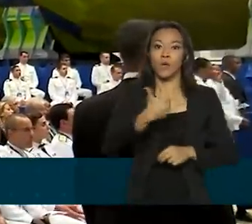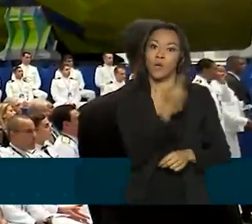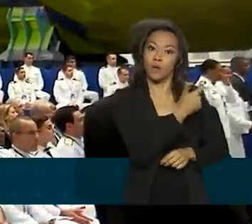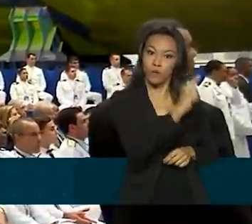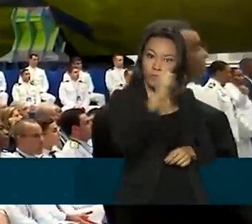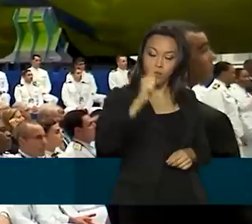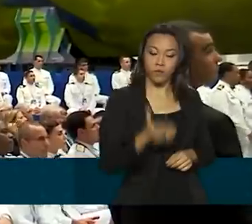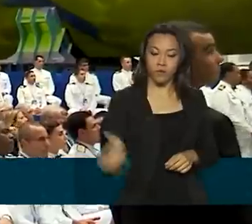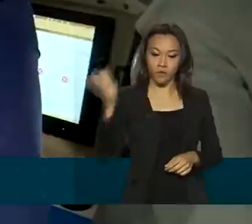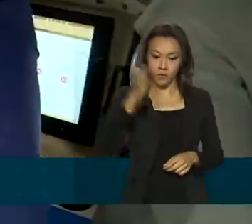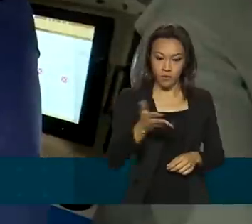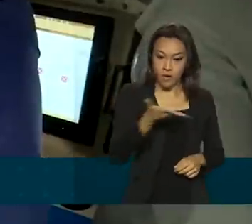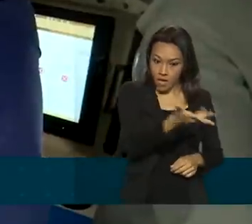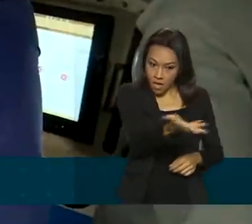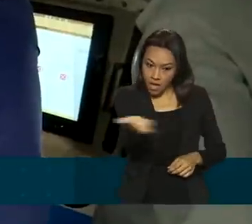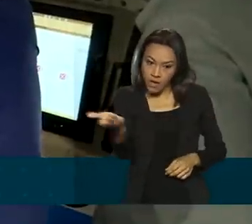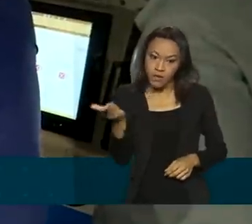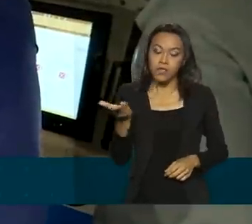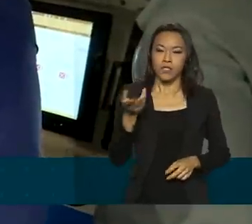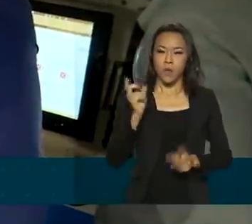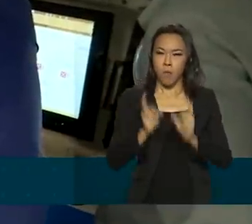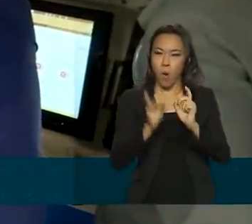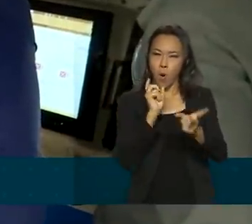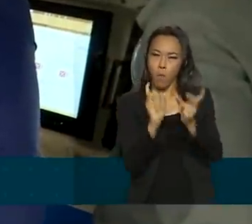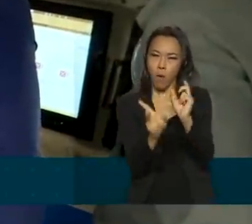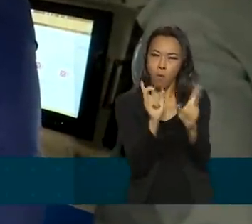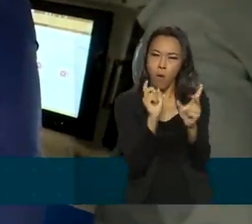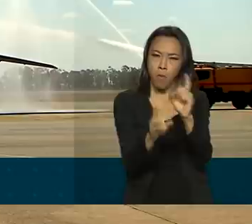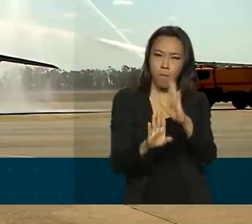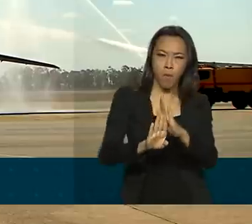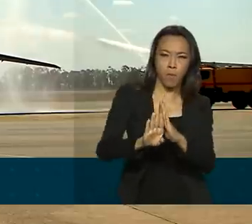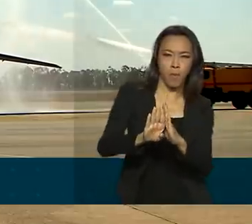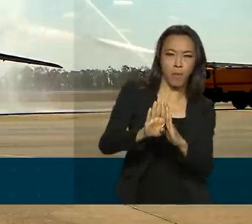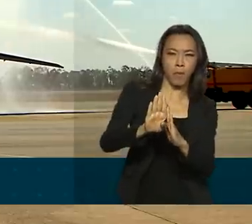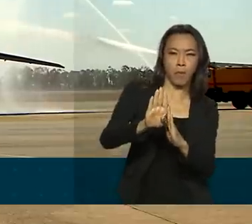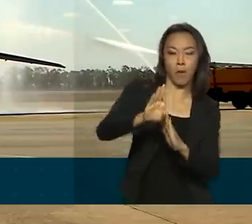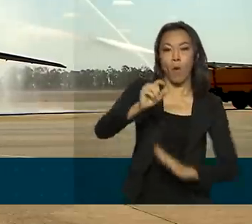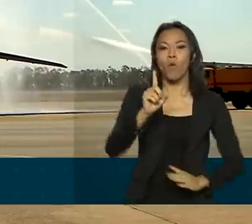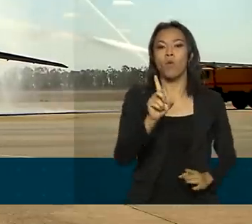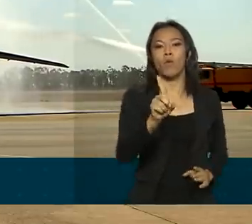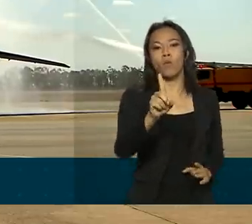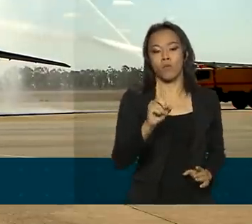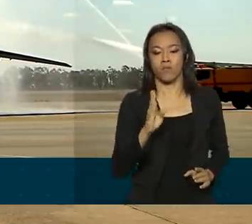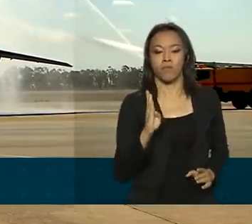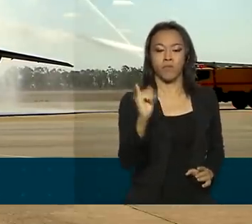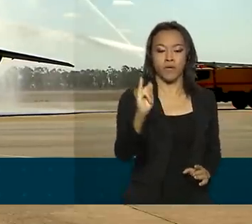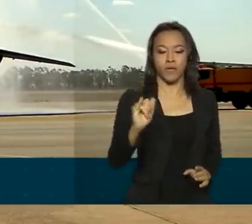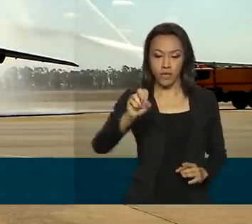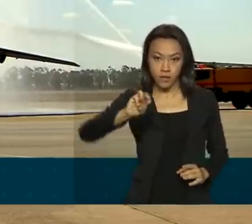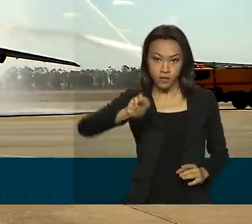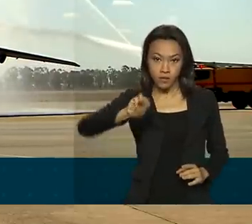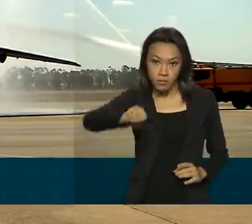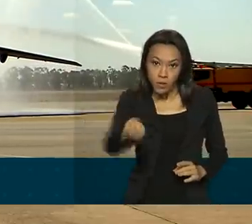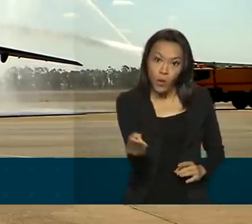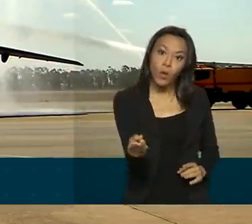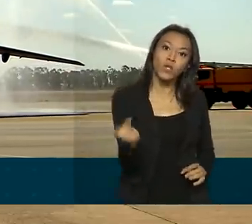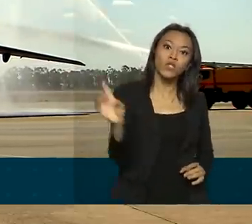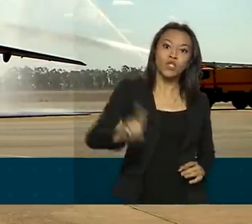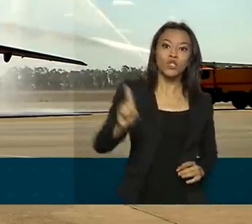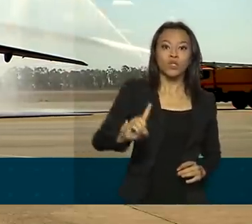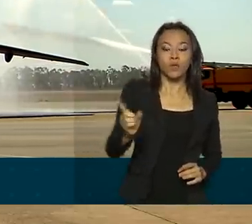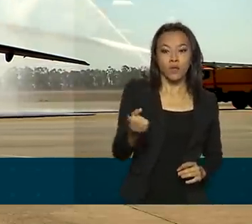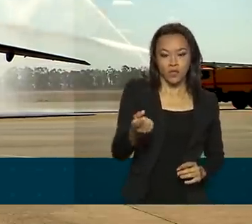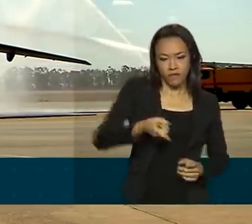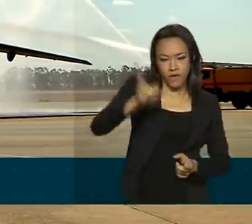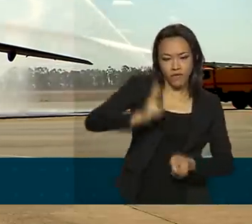ano, a base industrial de defesa atingiu o recorde de 1 bilhão e 500 milhões de dólares em vendas de